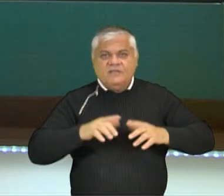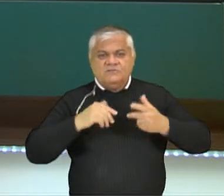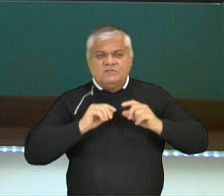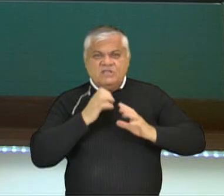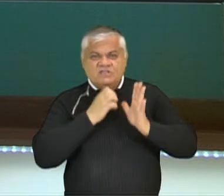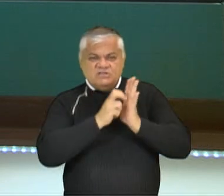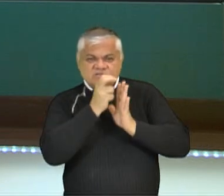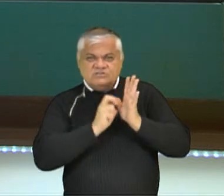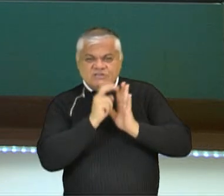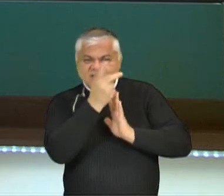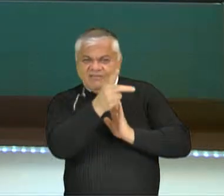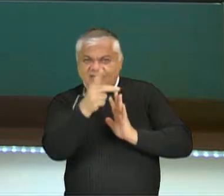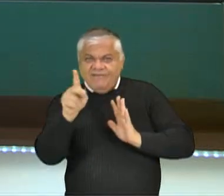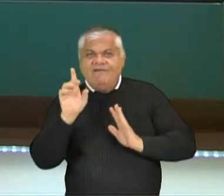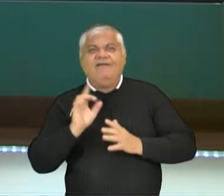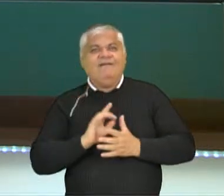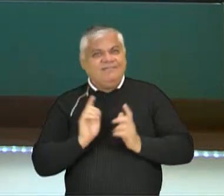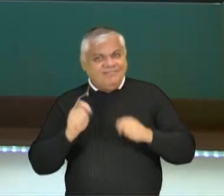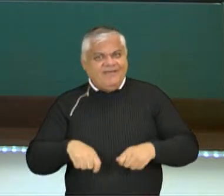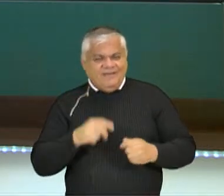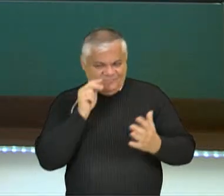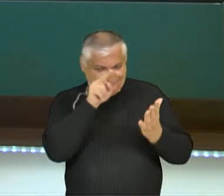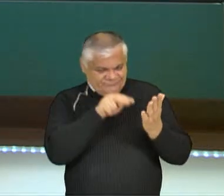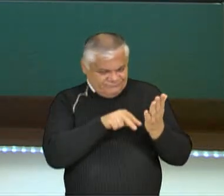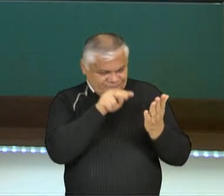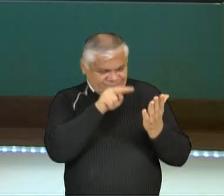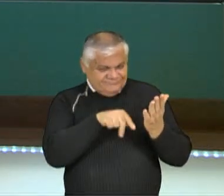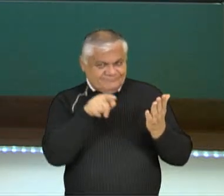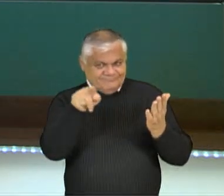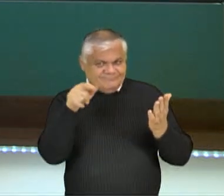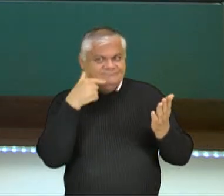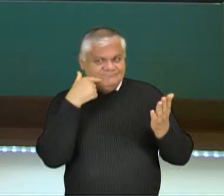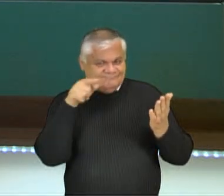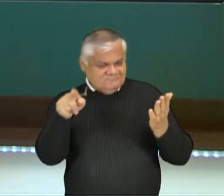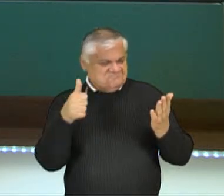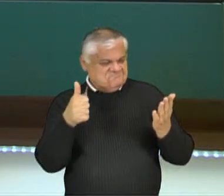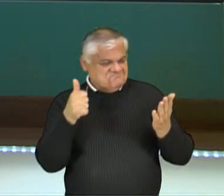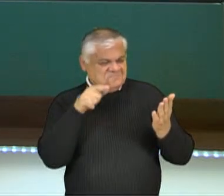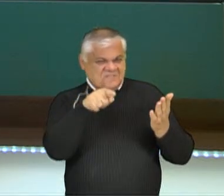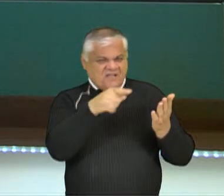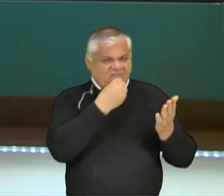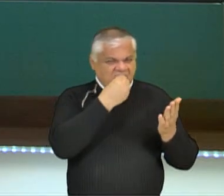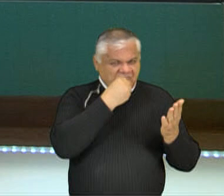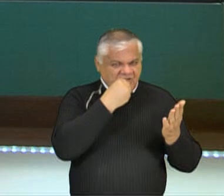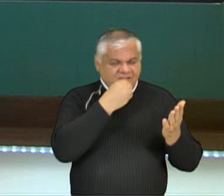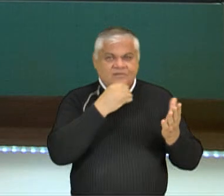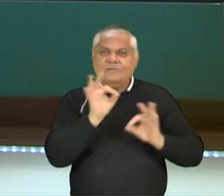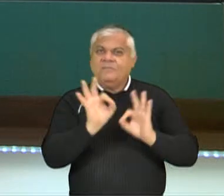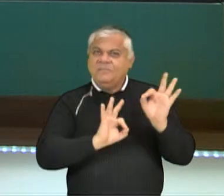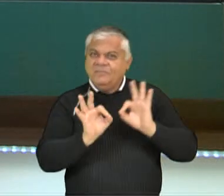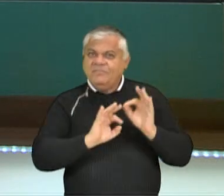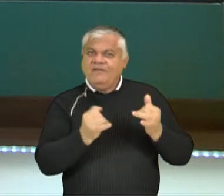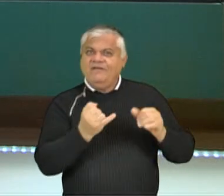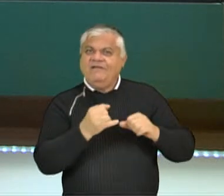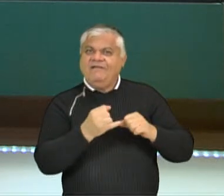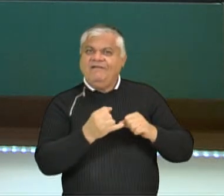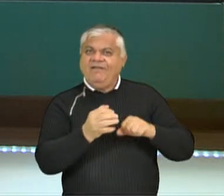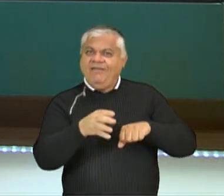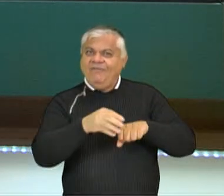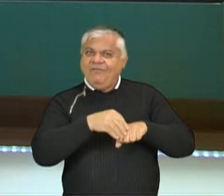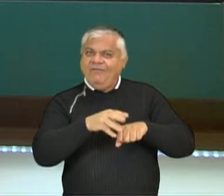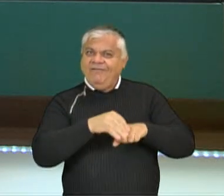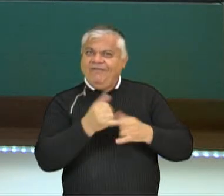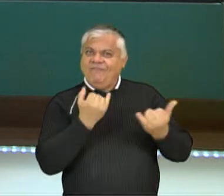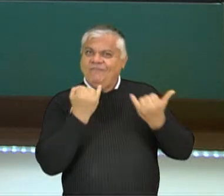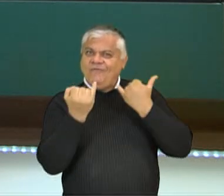né? Então, com isso, ele vê onde que o atleta está mais engajado ali dentro do espaço e tenta fazer, eu acho